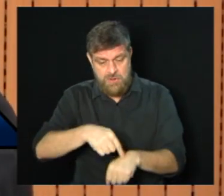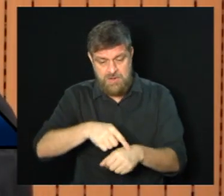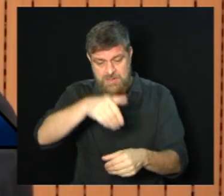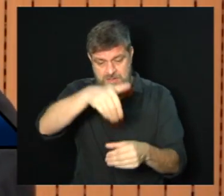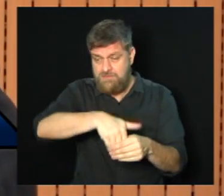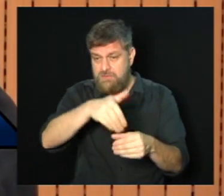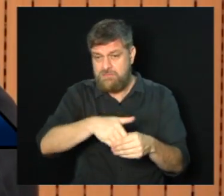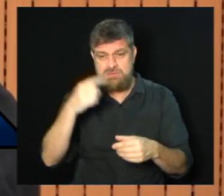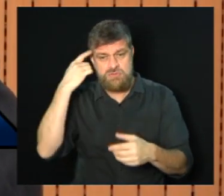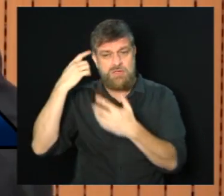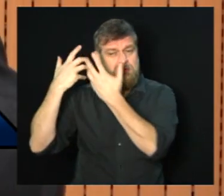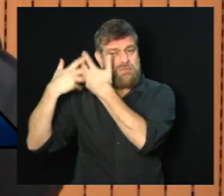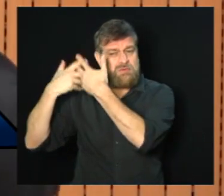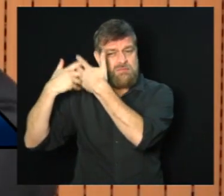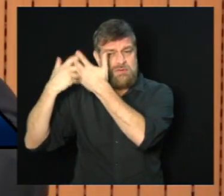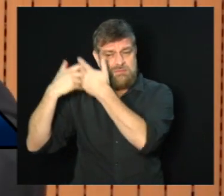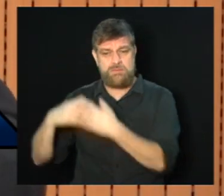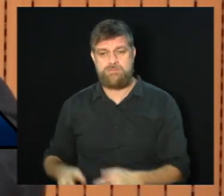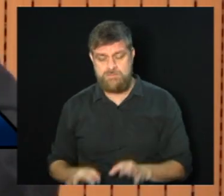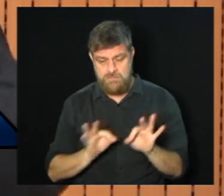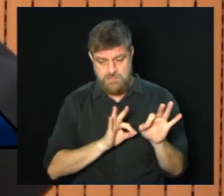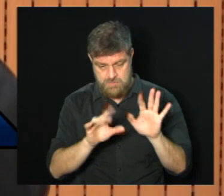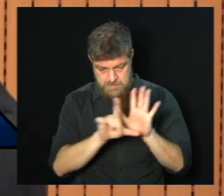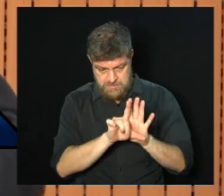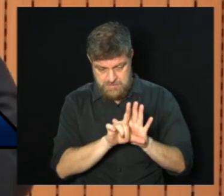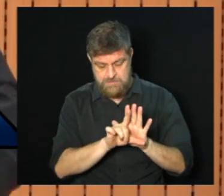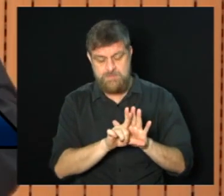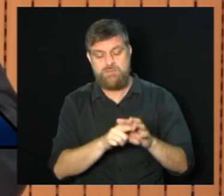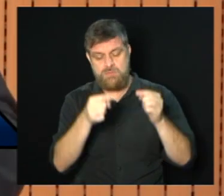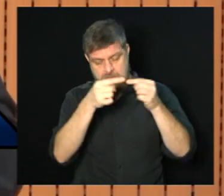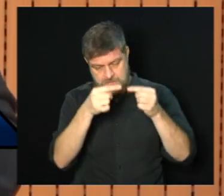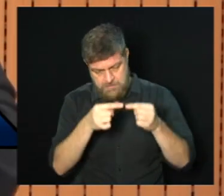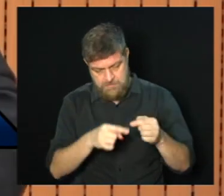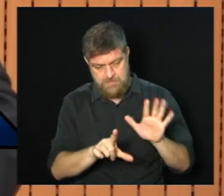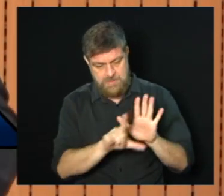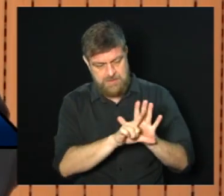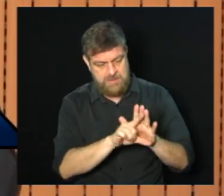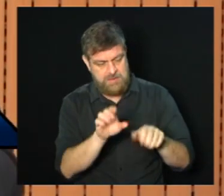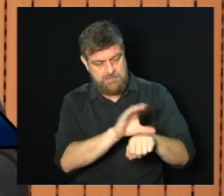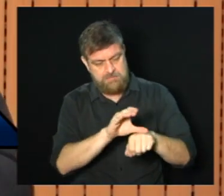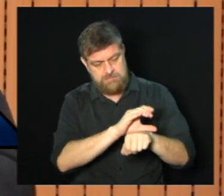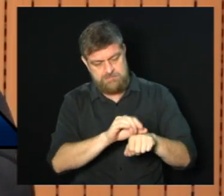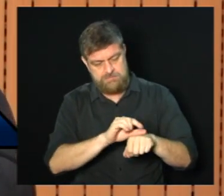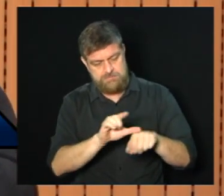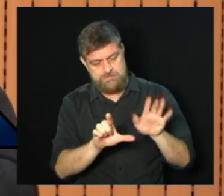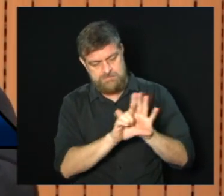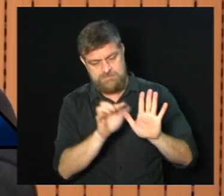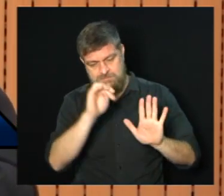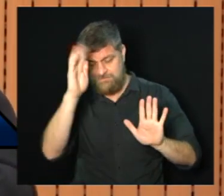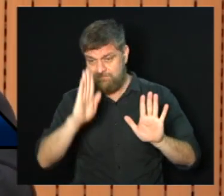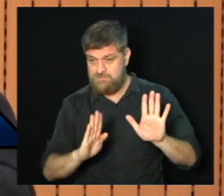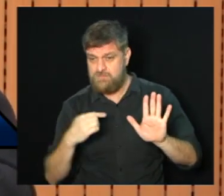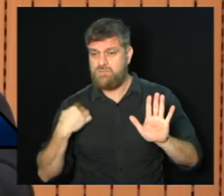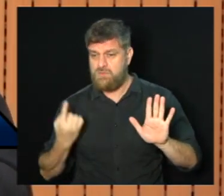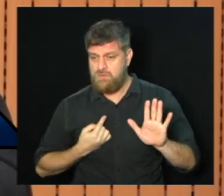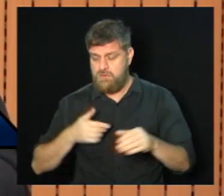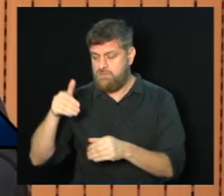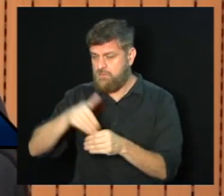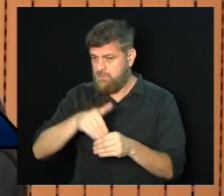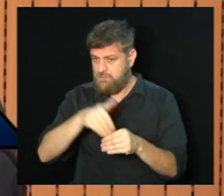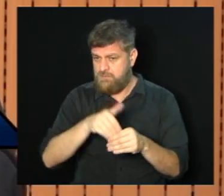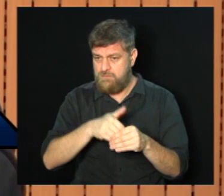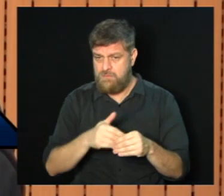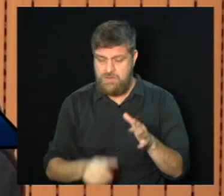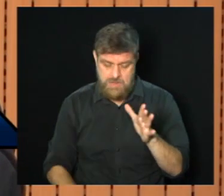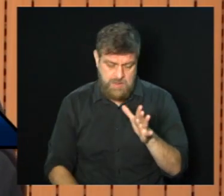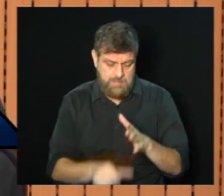só essa reflexão. O projeto é legal, é constitucional, e nós vamos, então, fazer essa votação, no